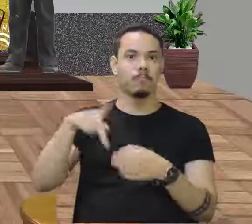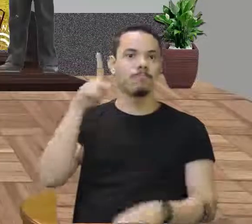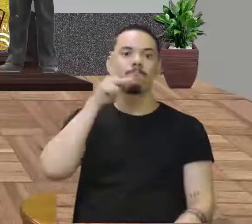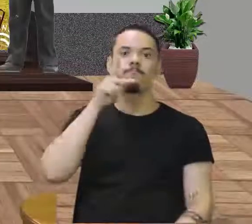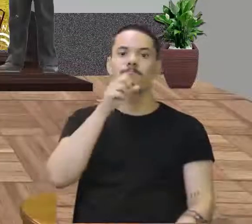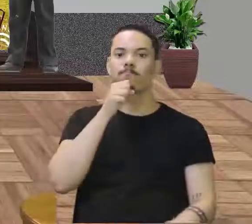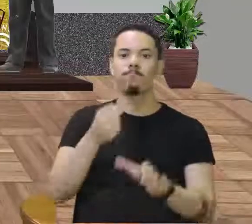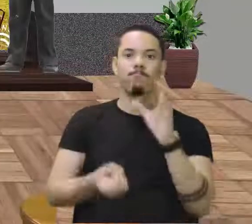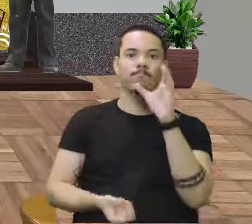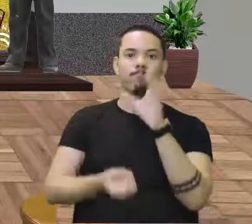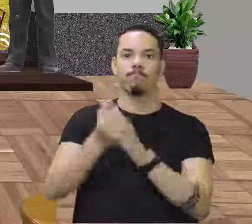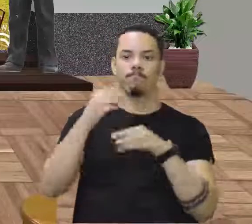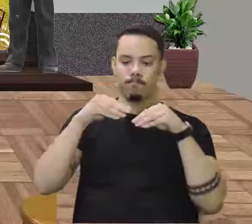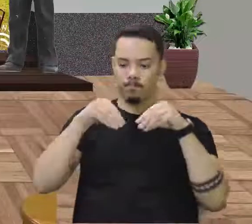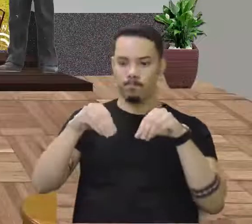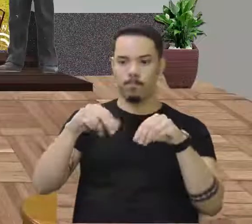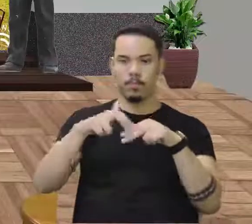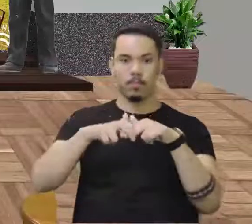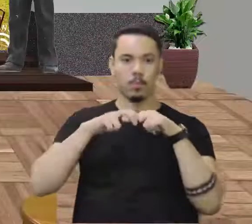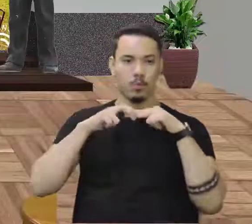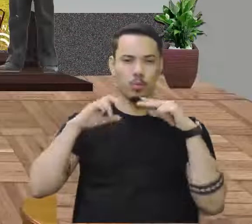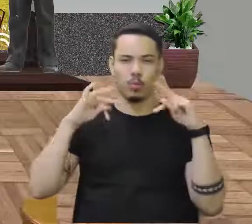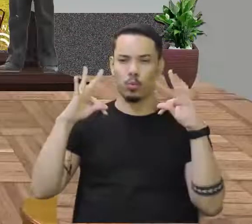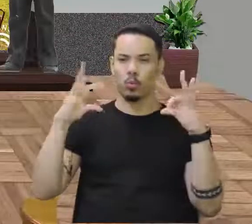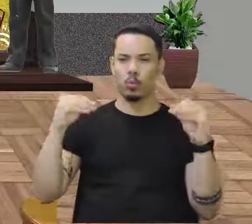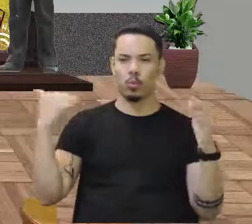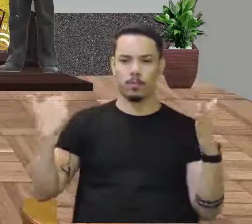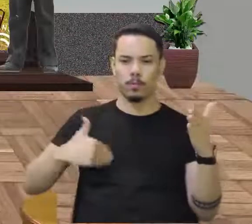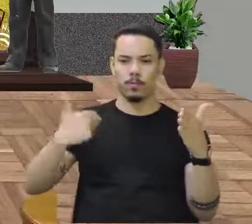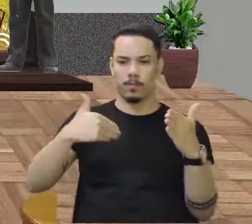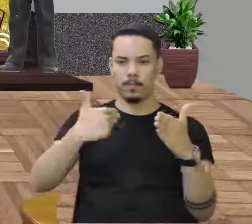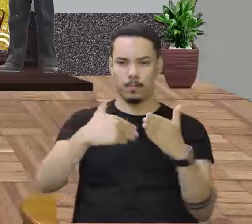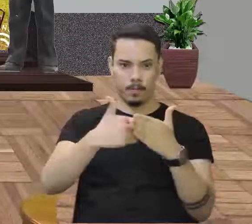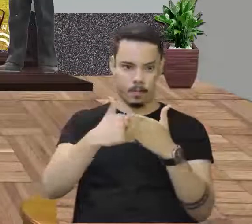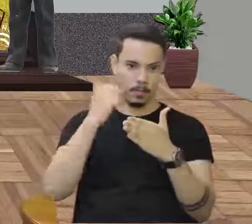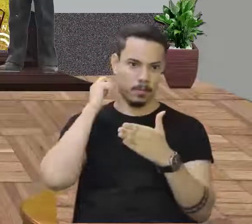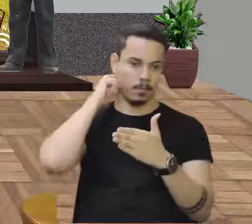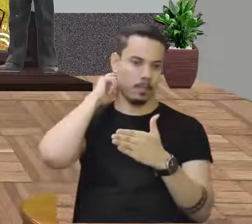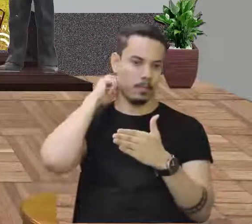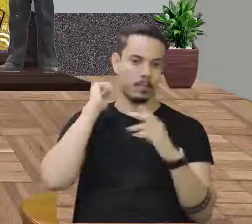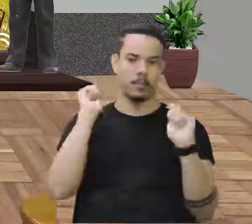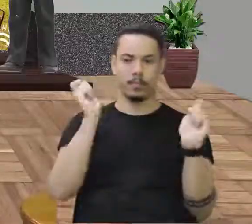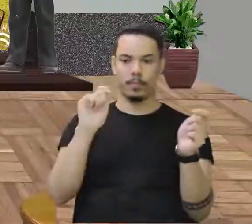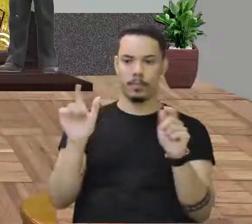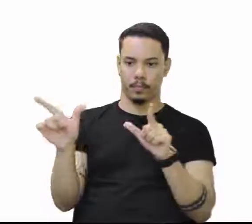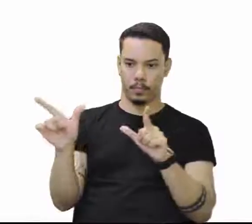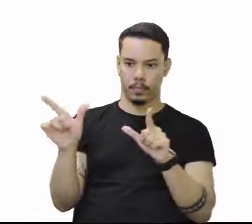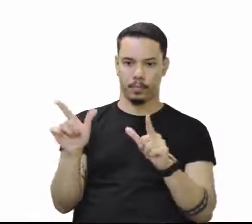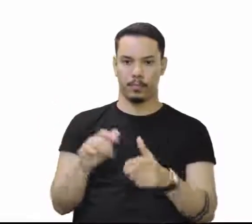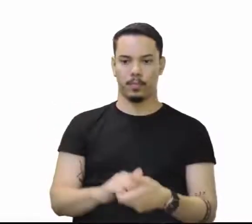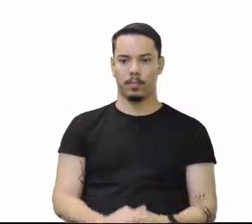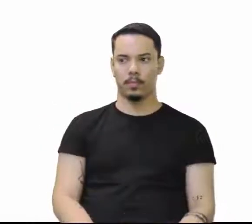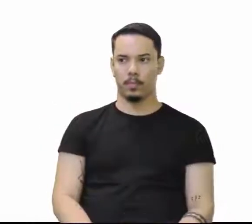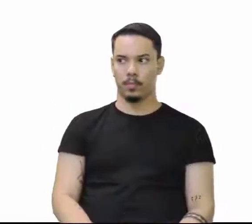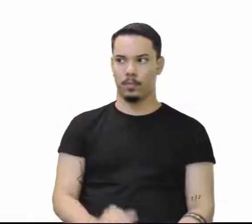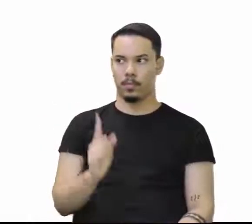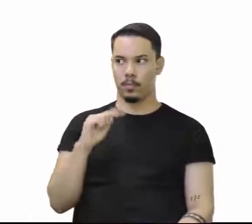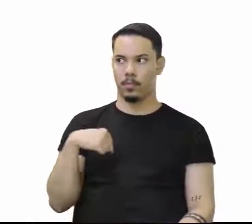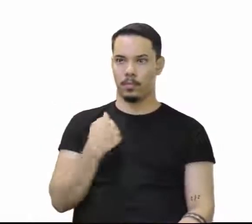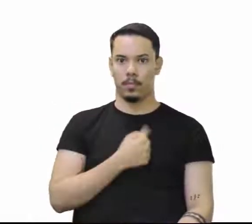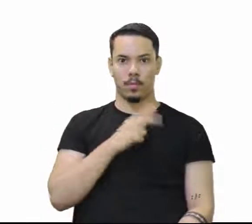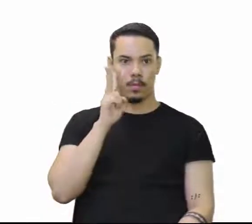se tornando território. Então, tendo todo esse processo aí de construção. Voltando aí na tela de vocês aí, para a gente olhar melhor